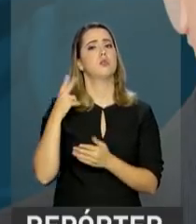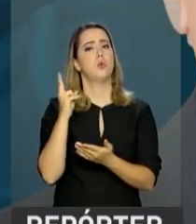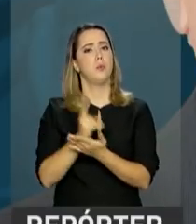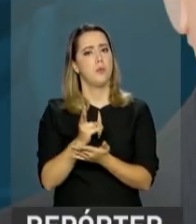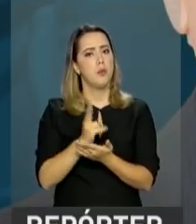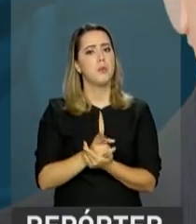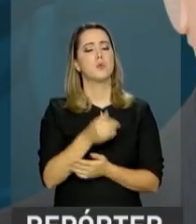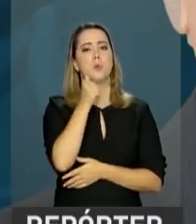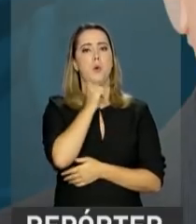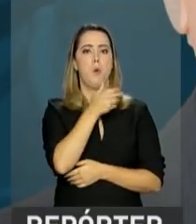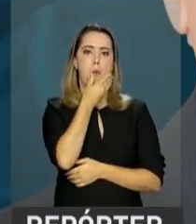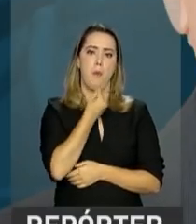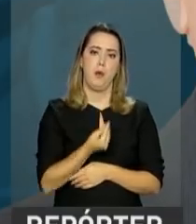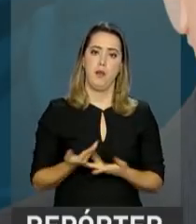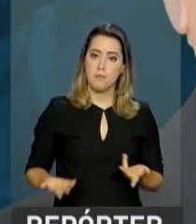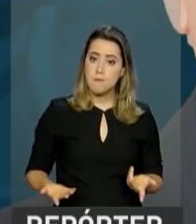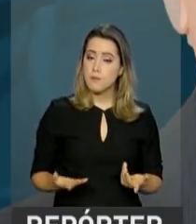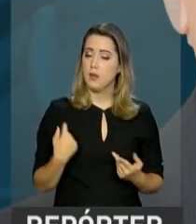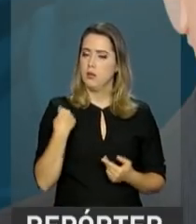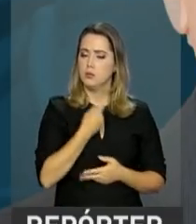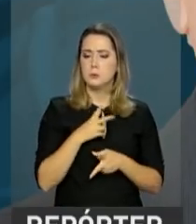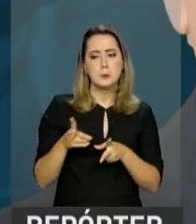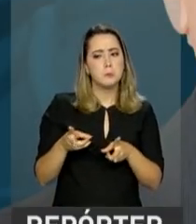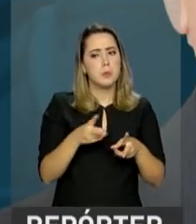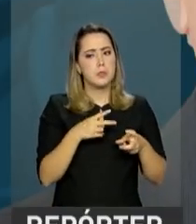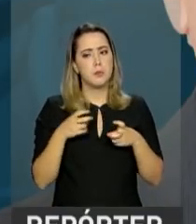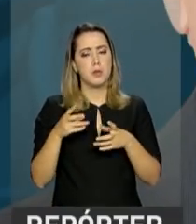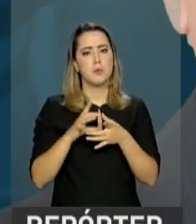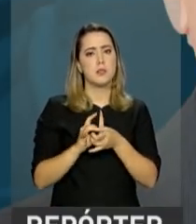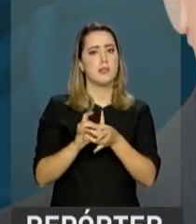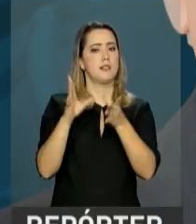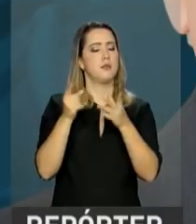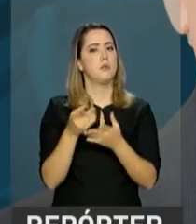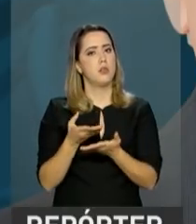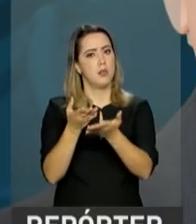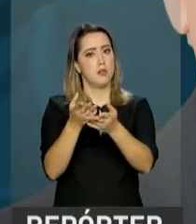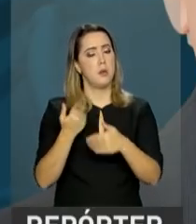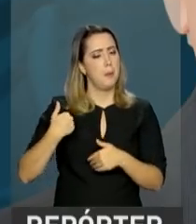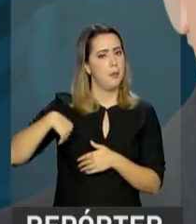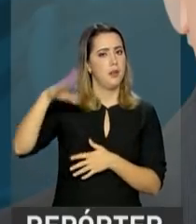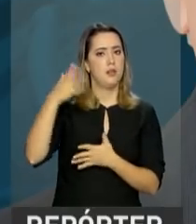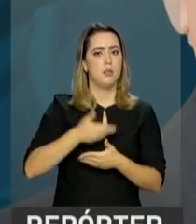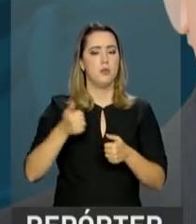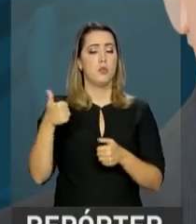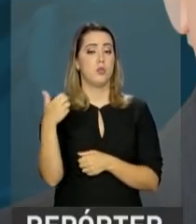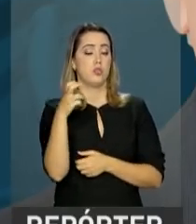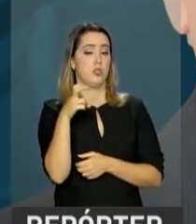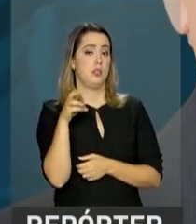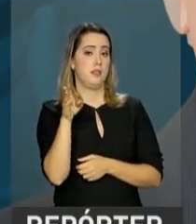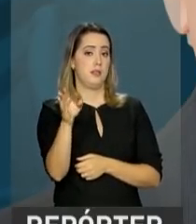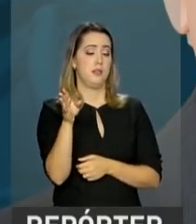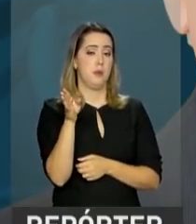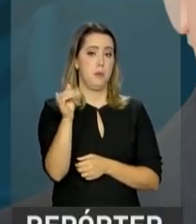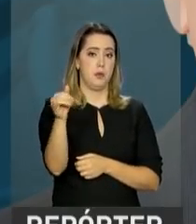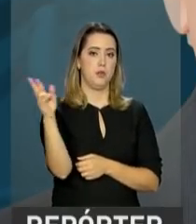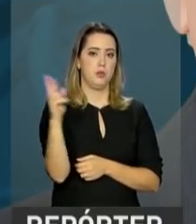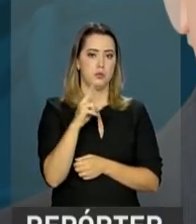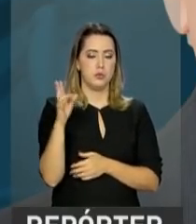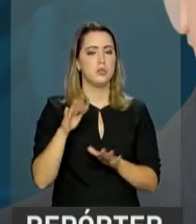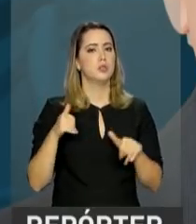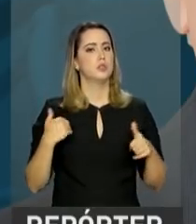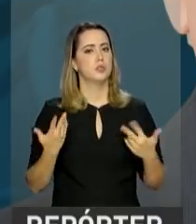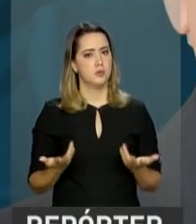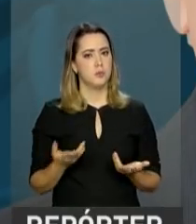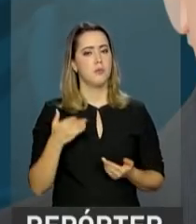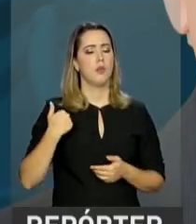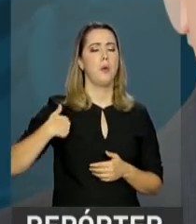homens como para mulheres e nós estimamos que essa liberação vai ultrapassar 15 bilhões de reais portanto